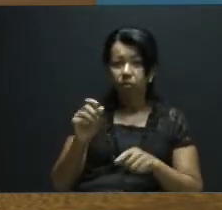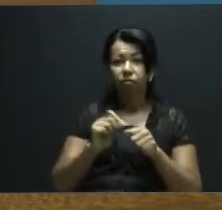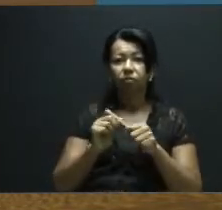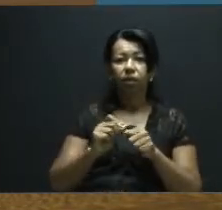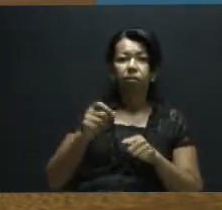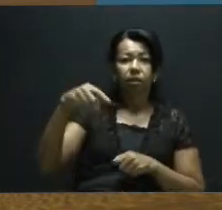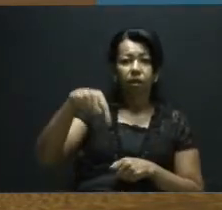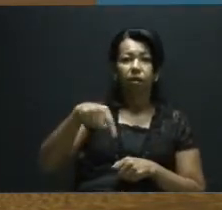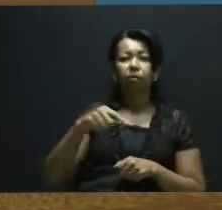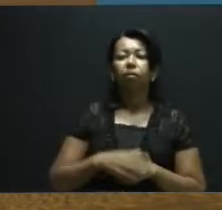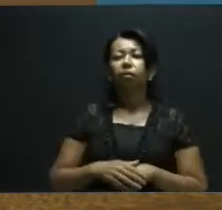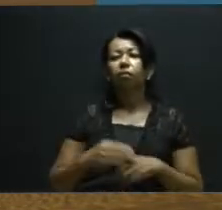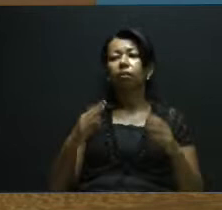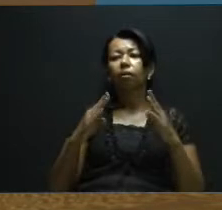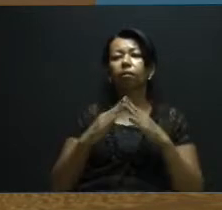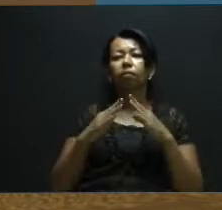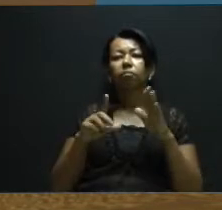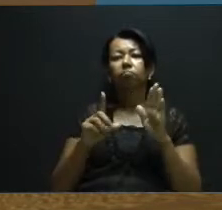dentro do plenário